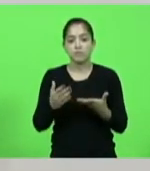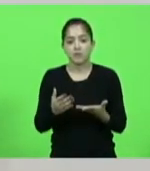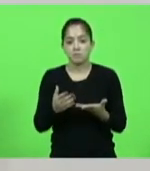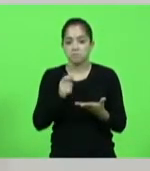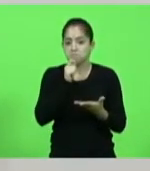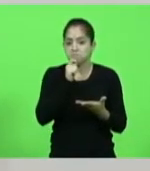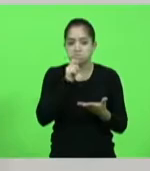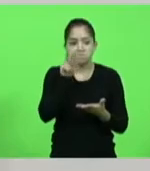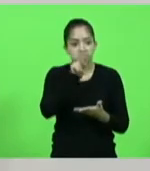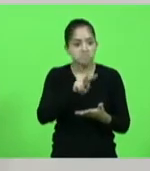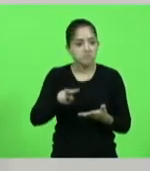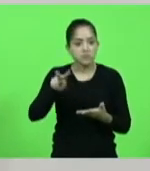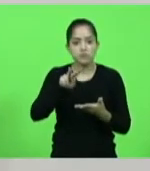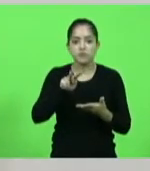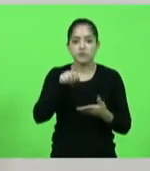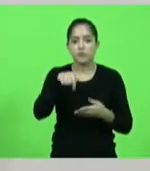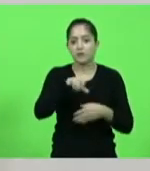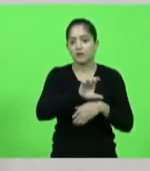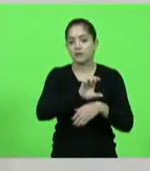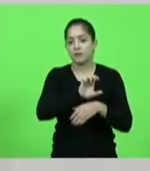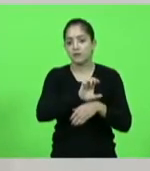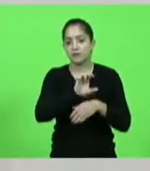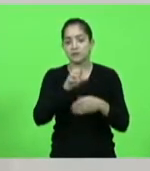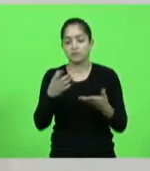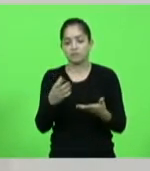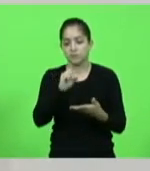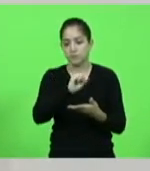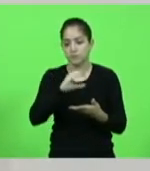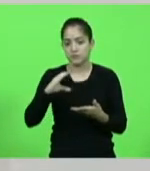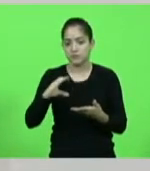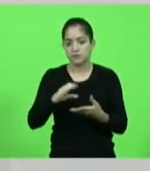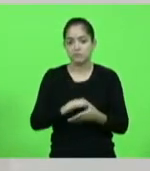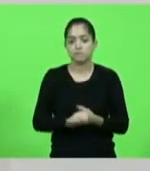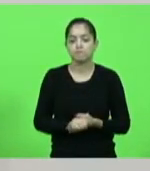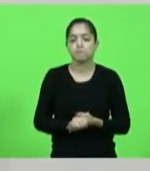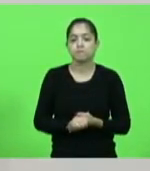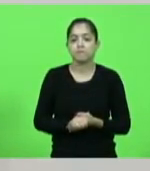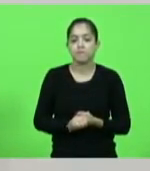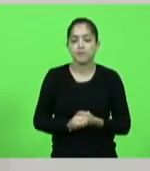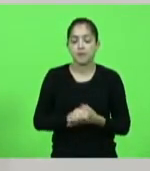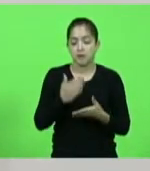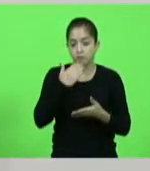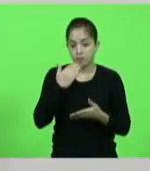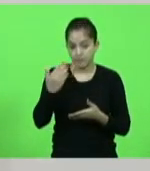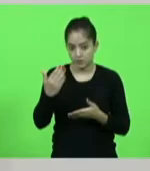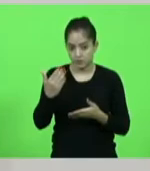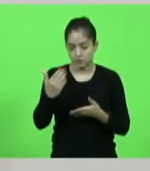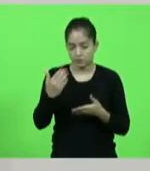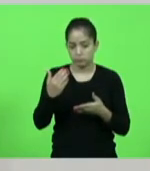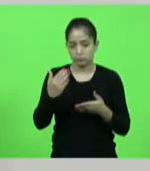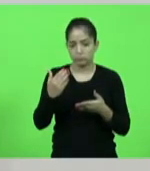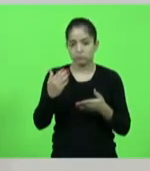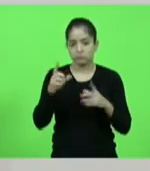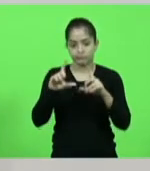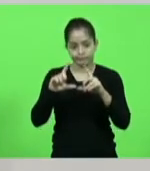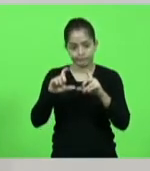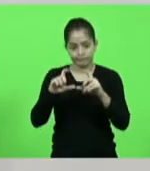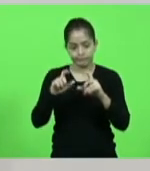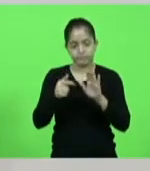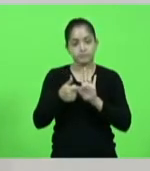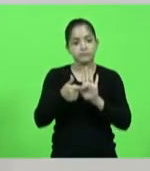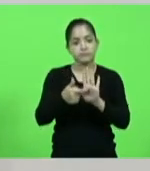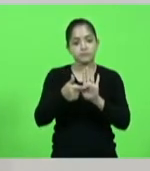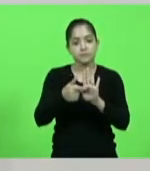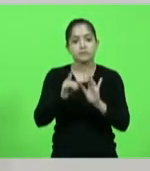vistas no Estado de Santa Catarina devido às suas dimensões ali. Eu vou pedir para colocar uma imagem para mostrar ali um